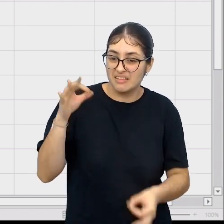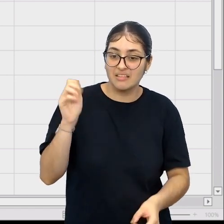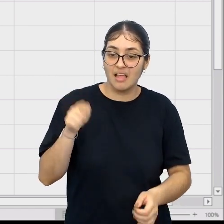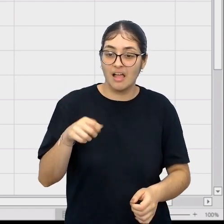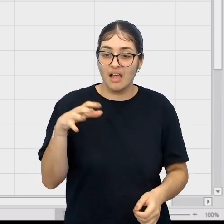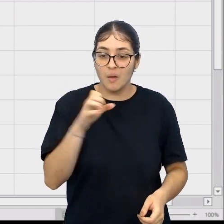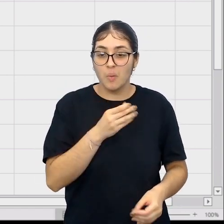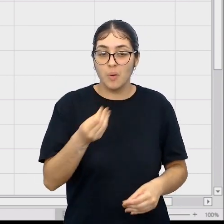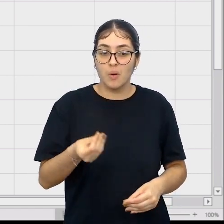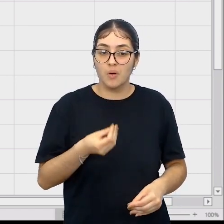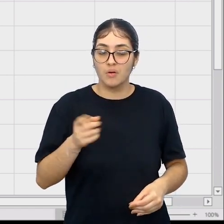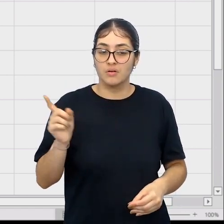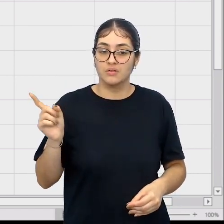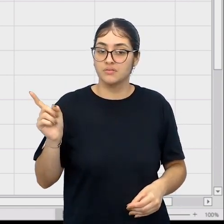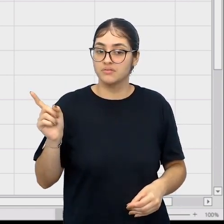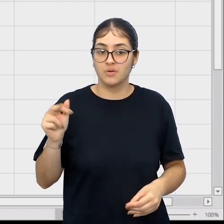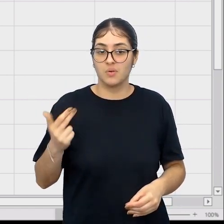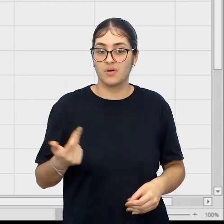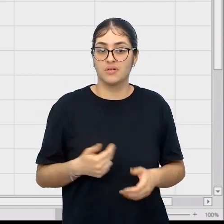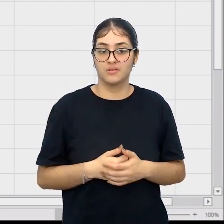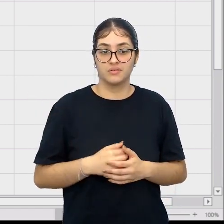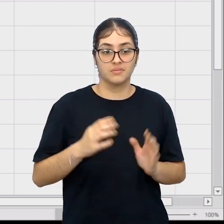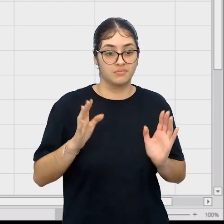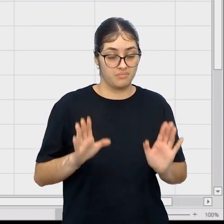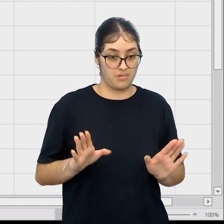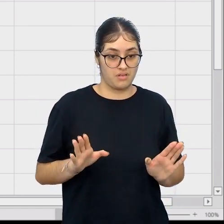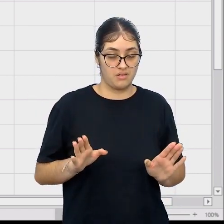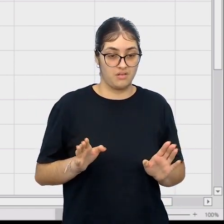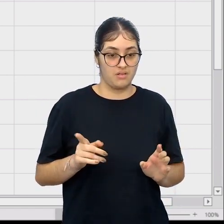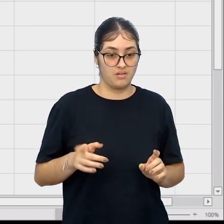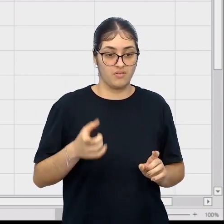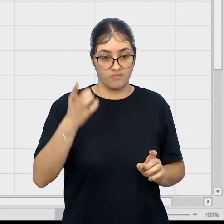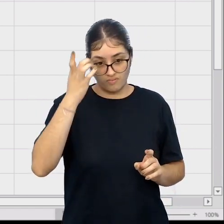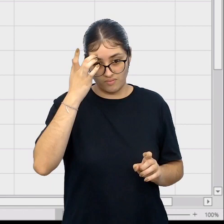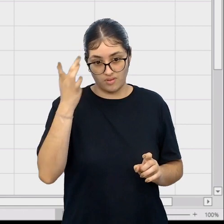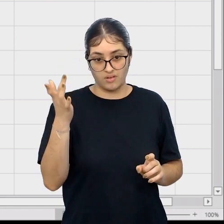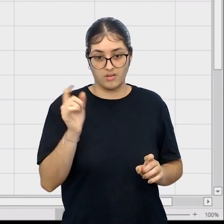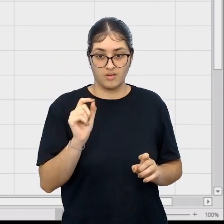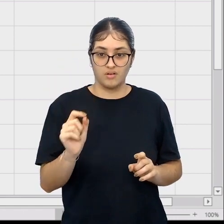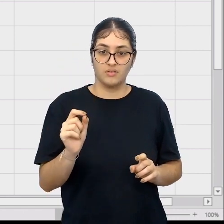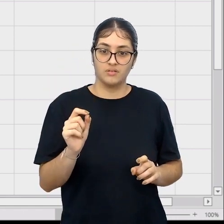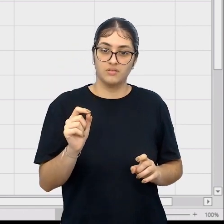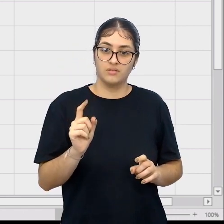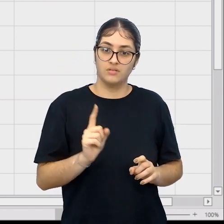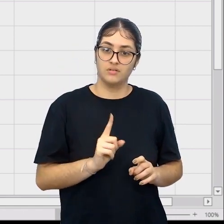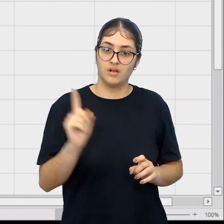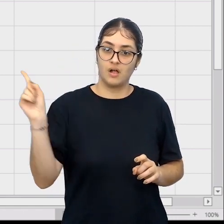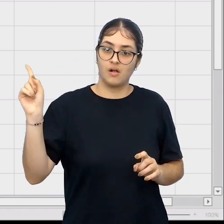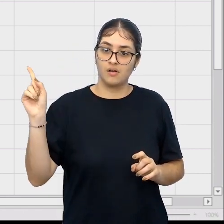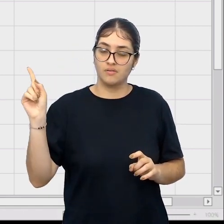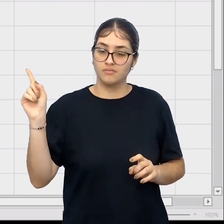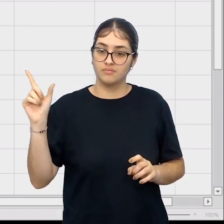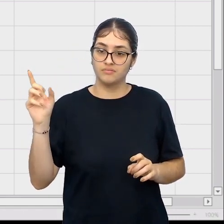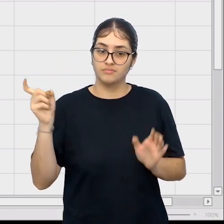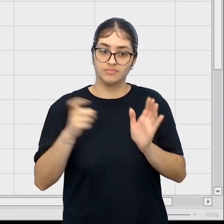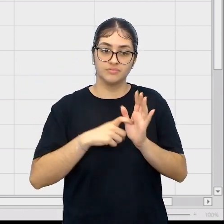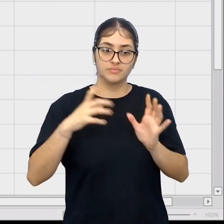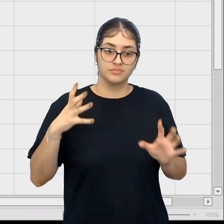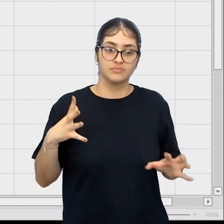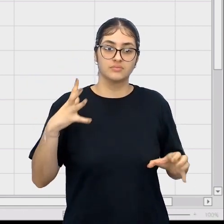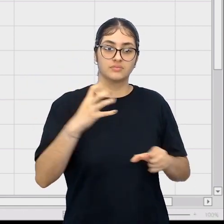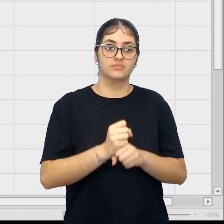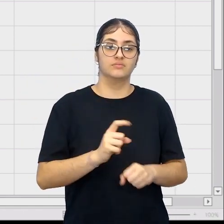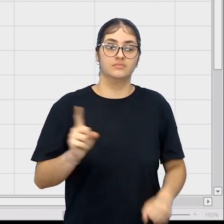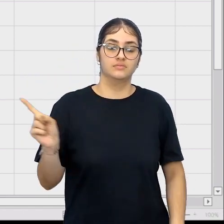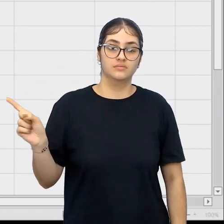assim, ó. Vai dar os 15 de qualquer jeito. Vai. Mas, jeito mais fácil. Ser Lá em prático, cima né? tem o autossoma. Isso. E ele já me mostra qual é a coluna